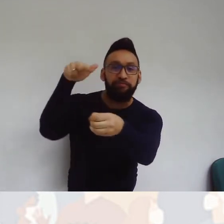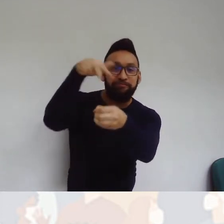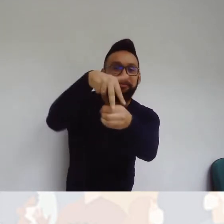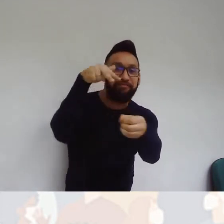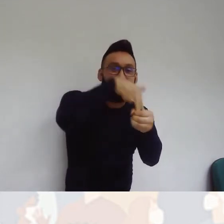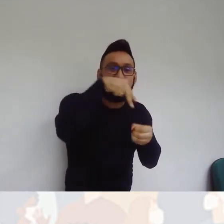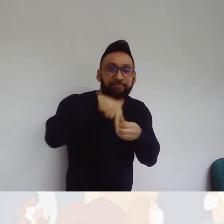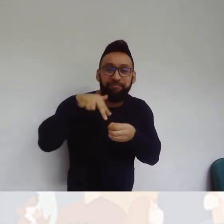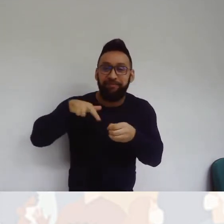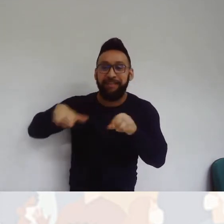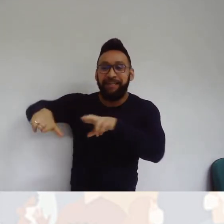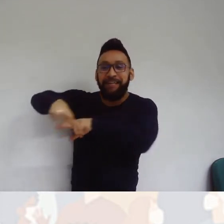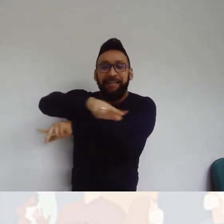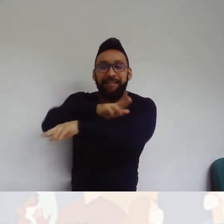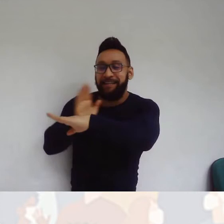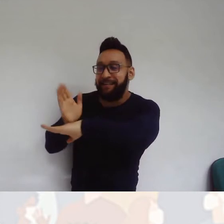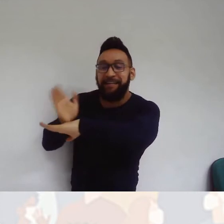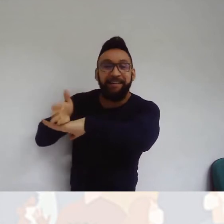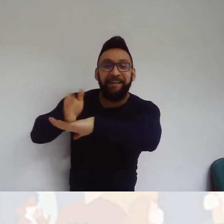andarilho.